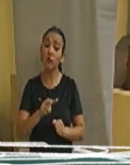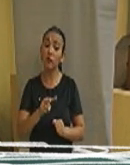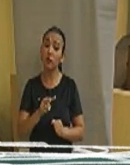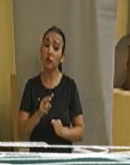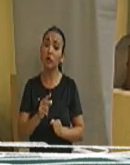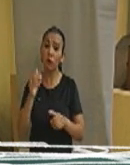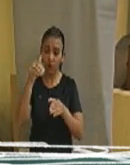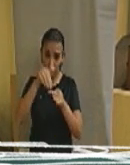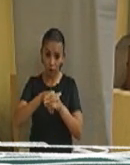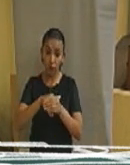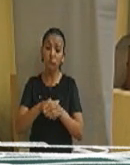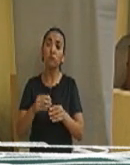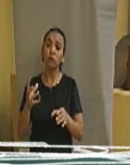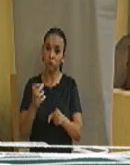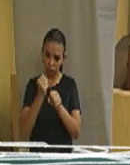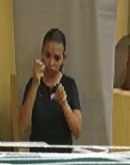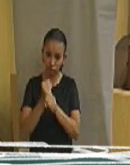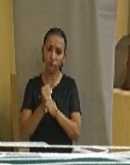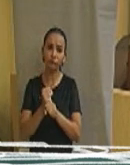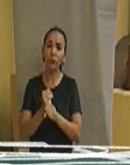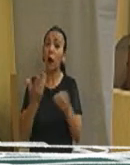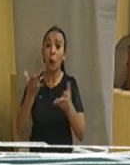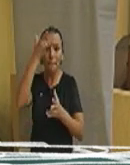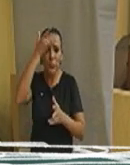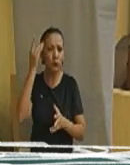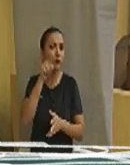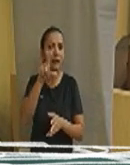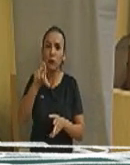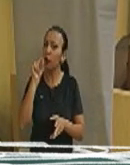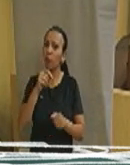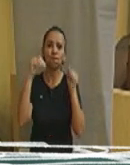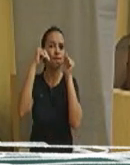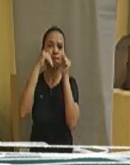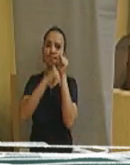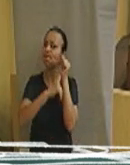voto foi contabilizado. Em quem você votou é totalmente secreto.